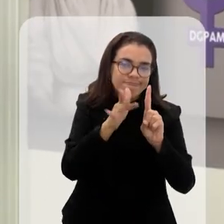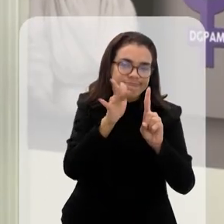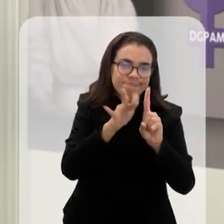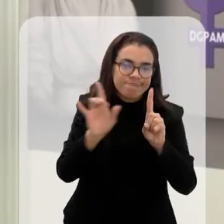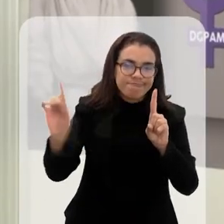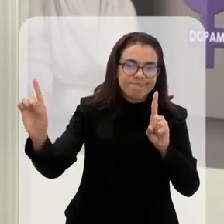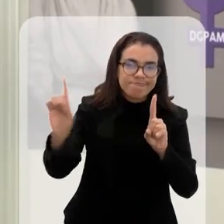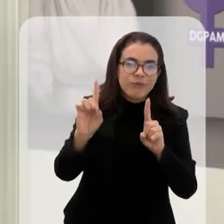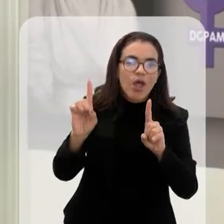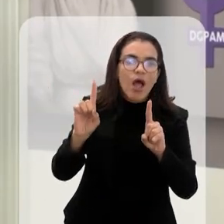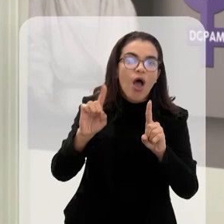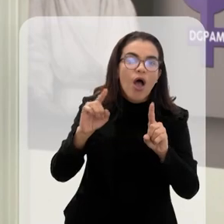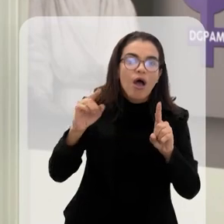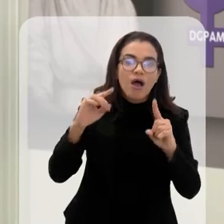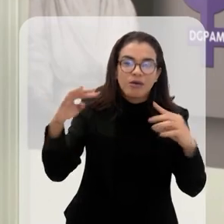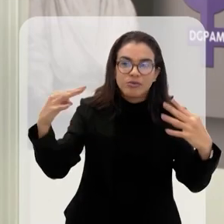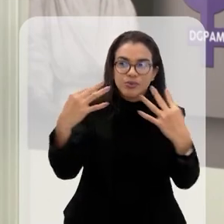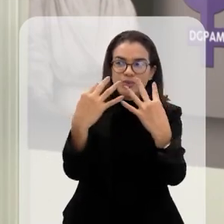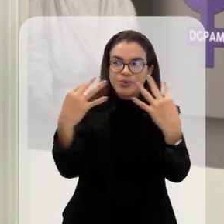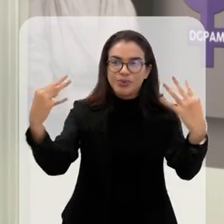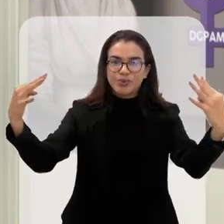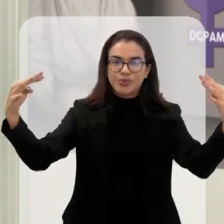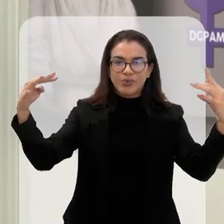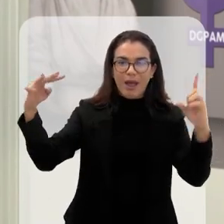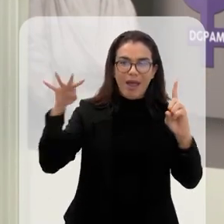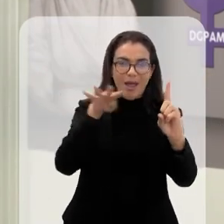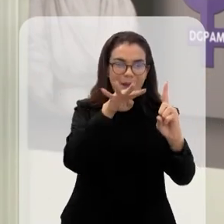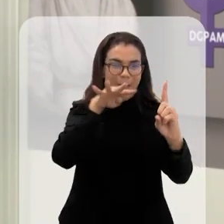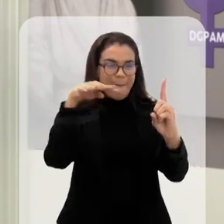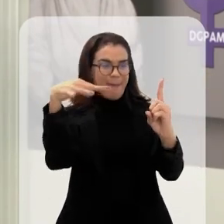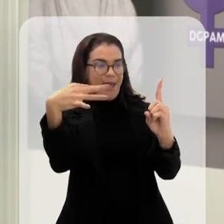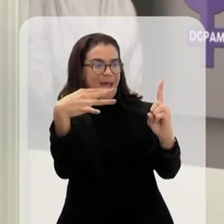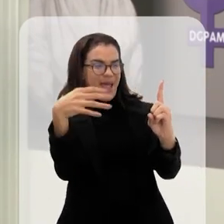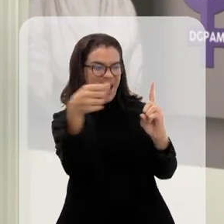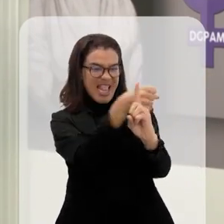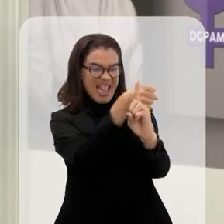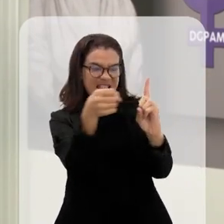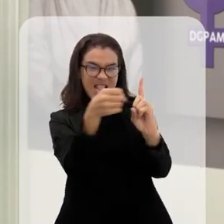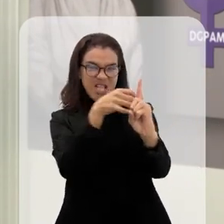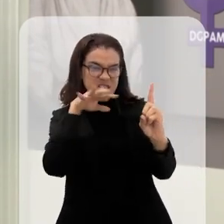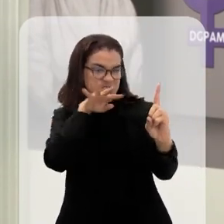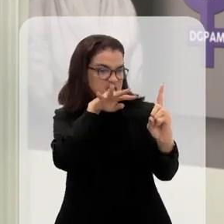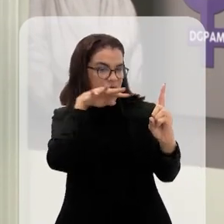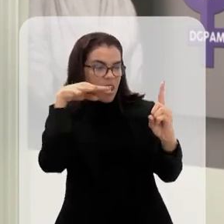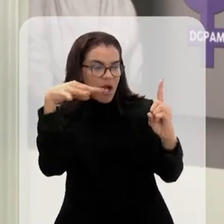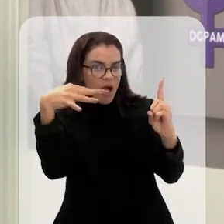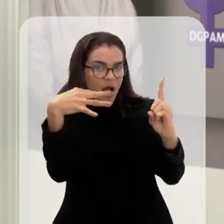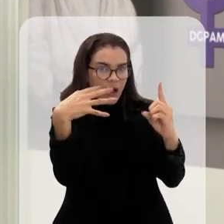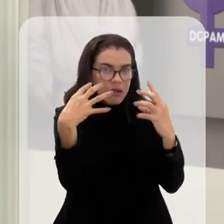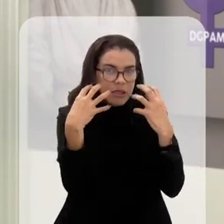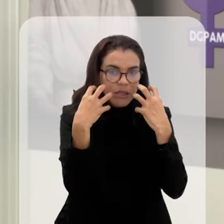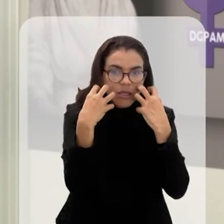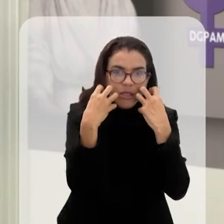agredida num lugar público, é uma curiosidade isso, num lugar público,